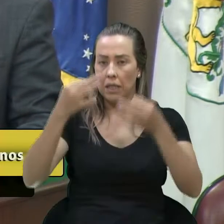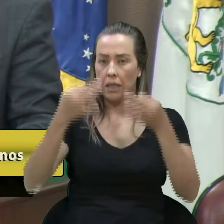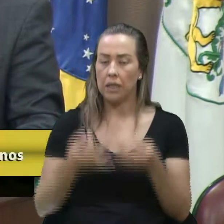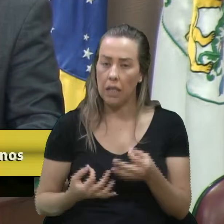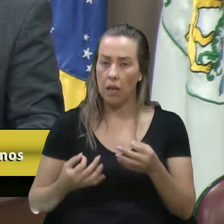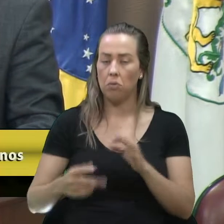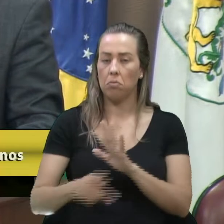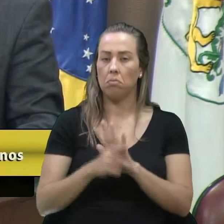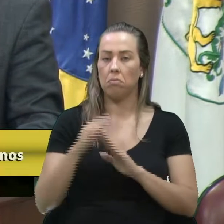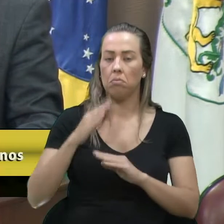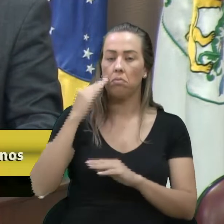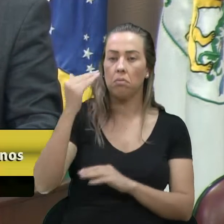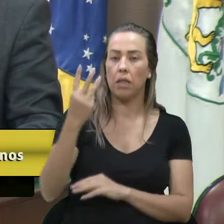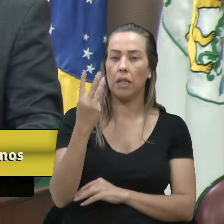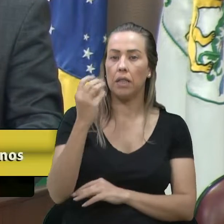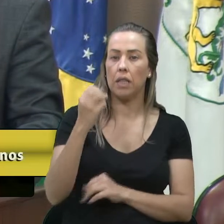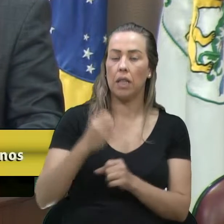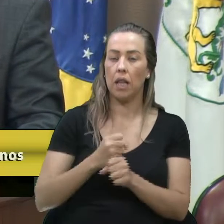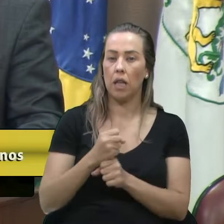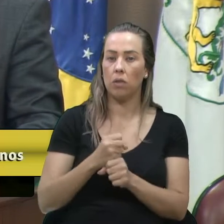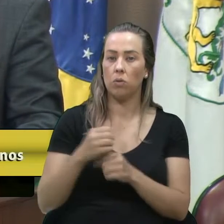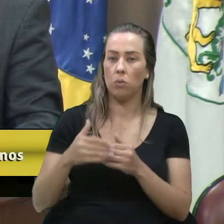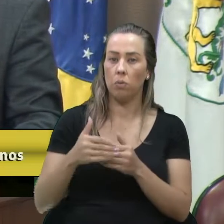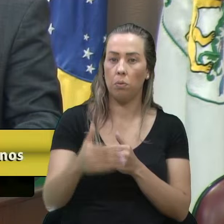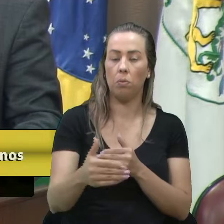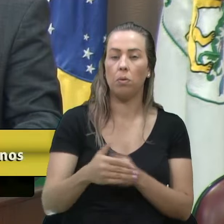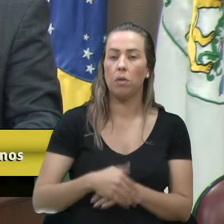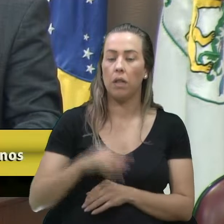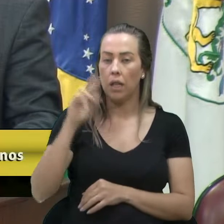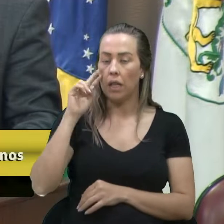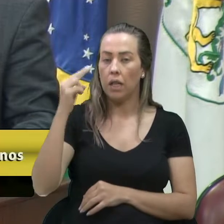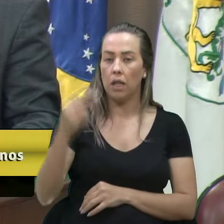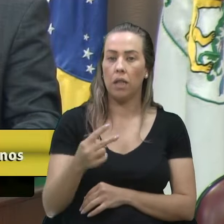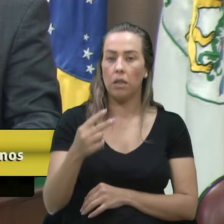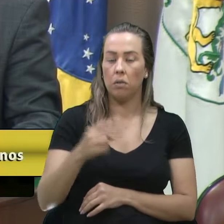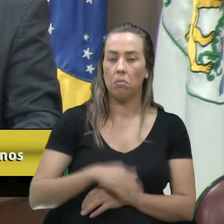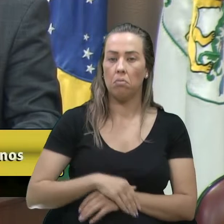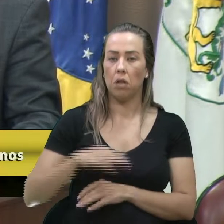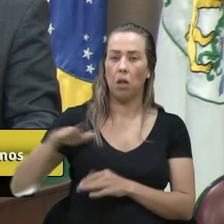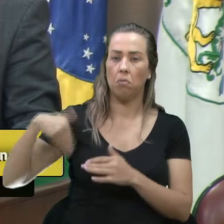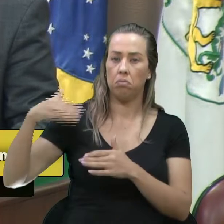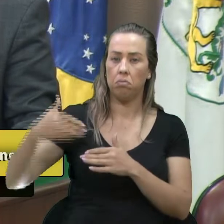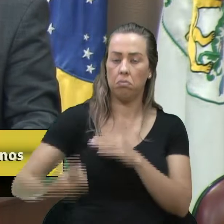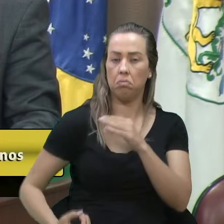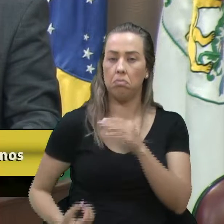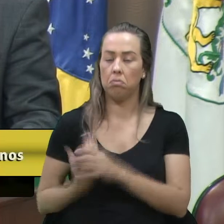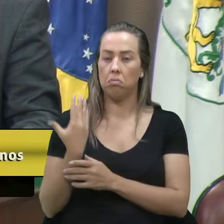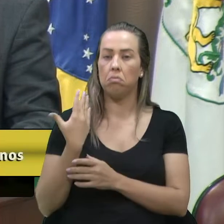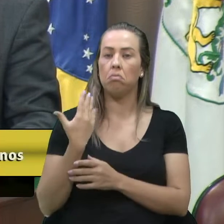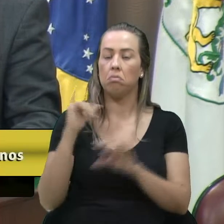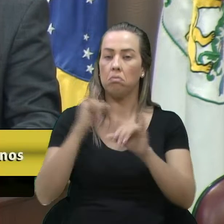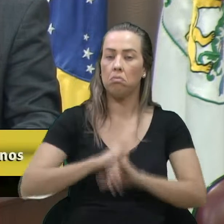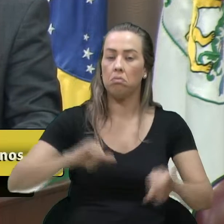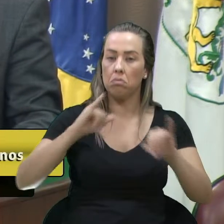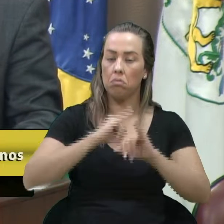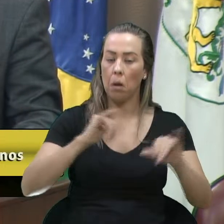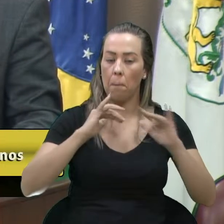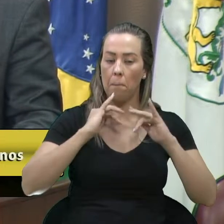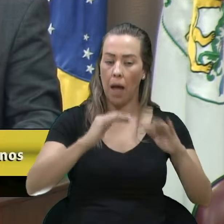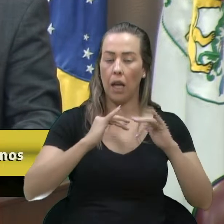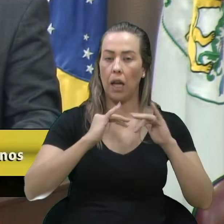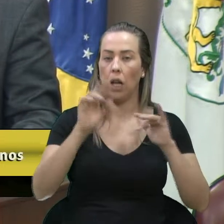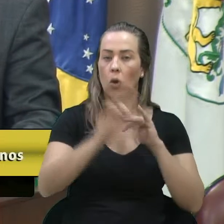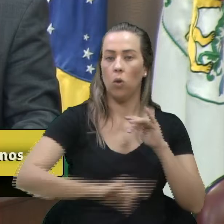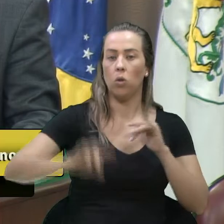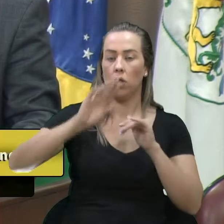seletiva há 30 anos, e é reconhecido pelo pioneirismo no sistema mecanizado com